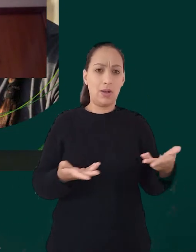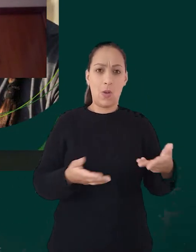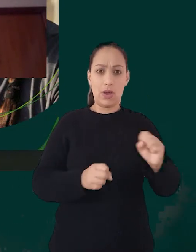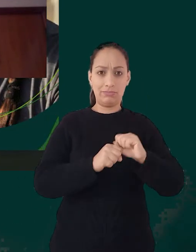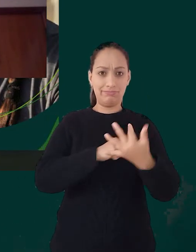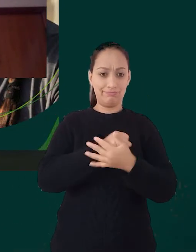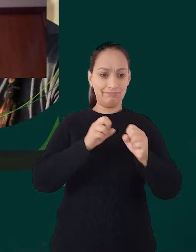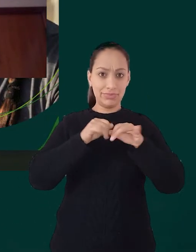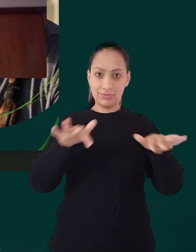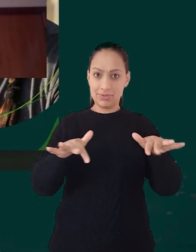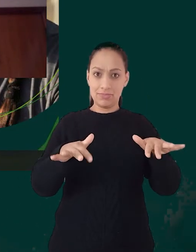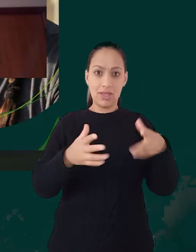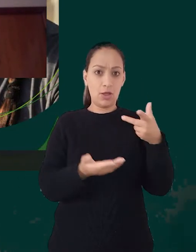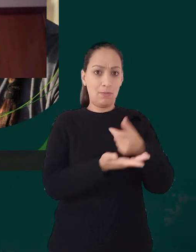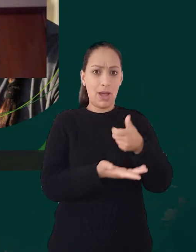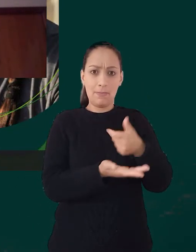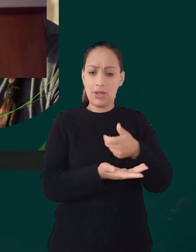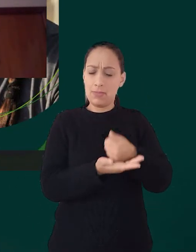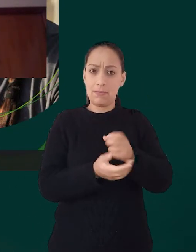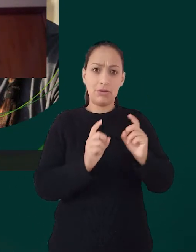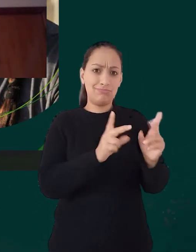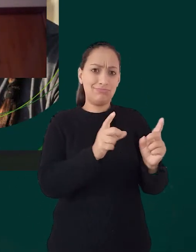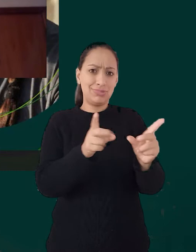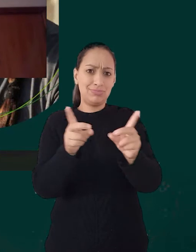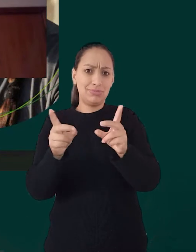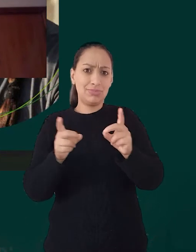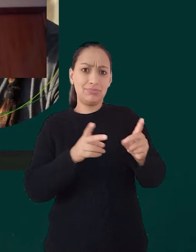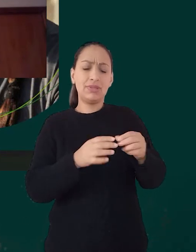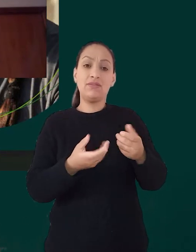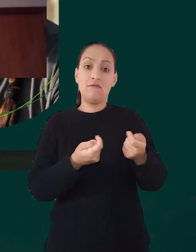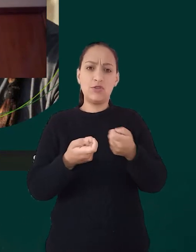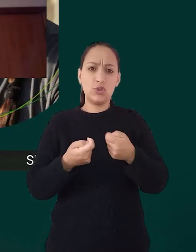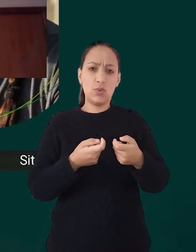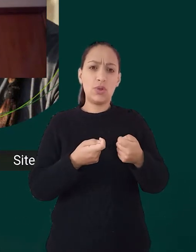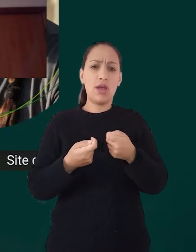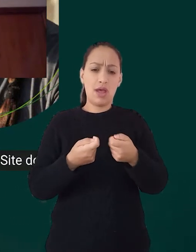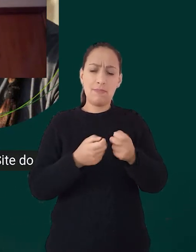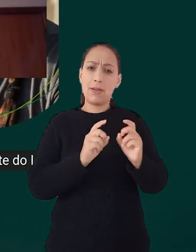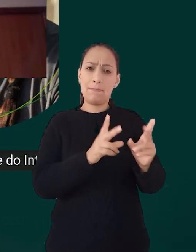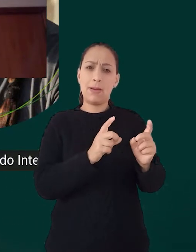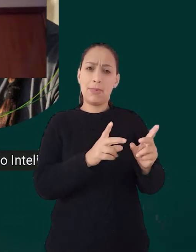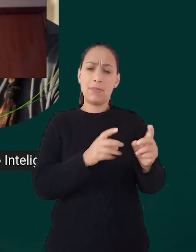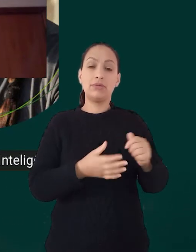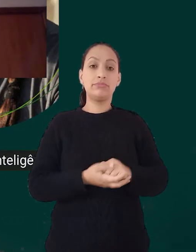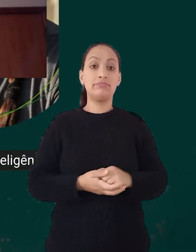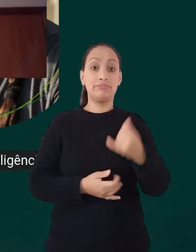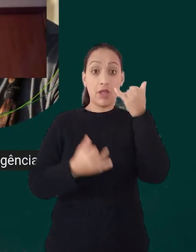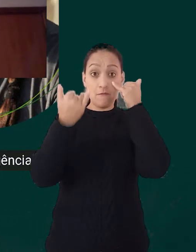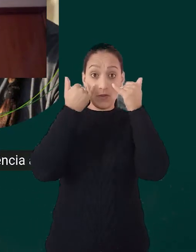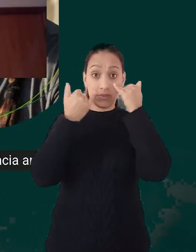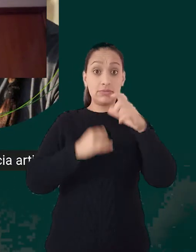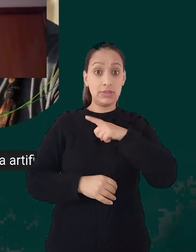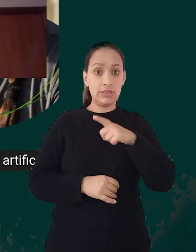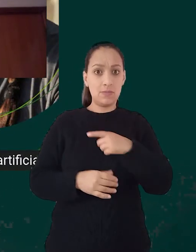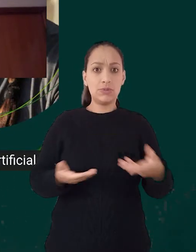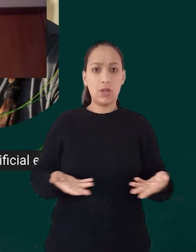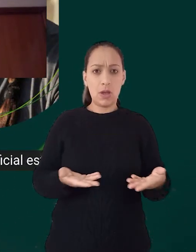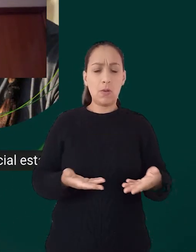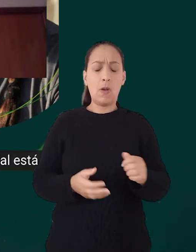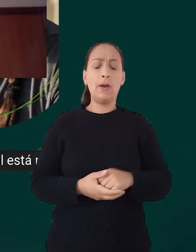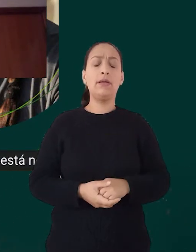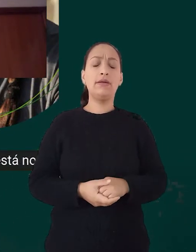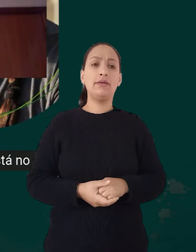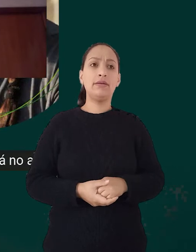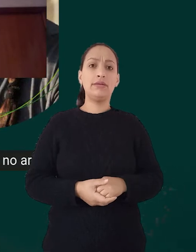jogo durante a pandemia, tá? Nunca se vendeu tanto videogame, tá? É um dado que a gente tem muito recente, e